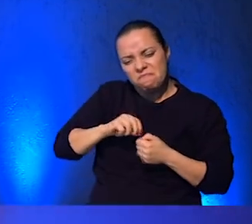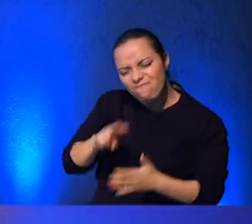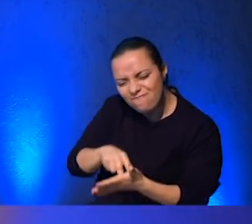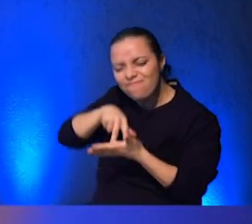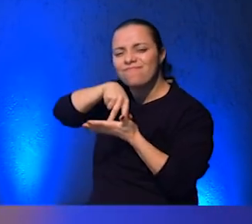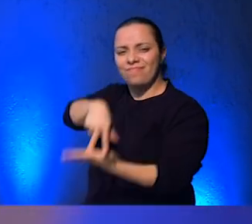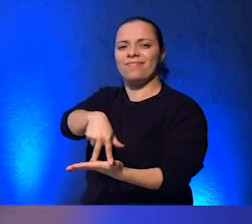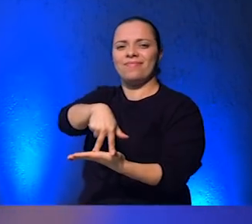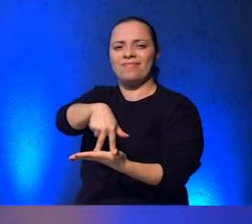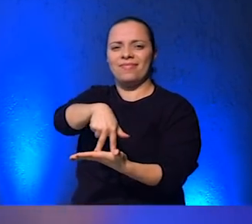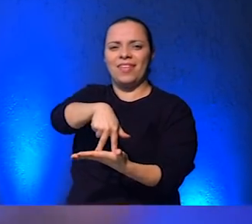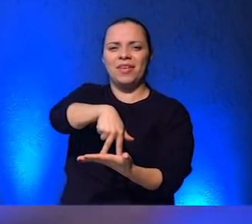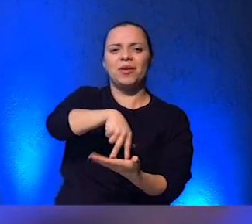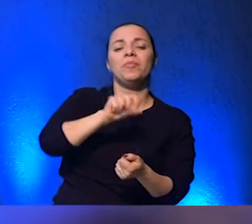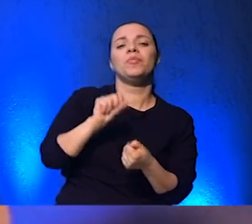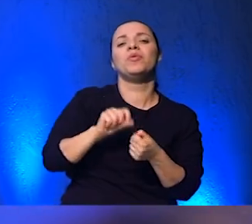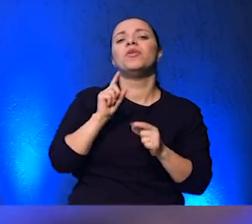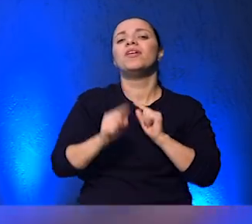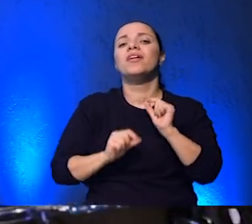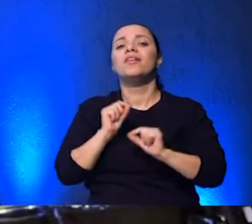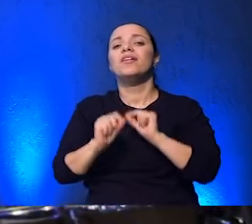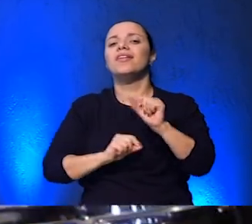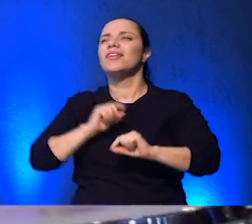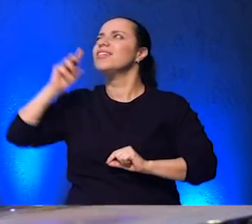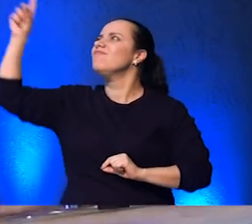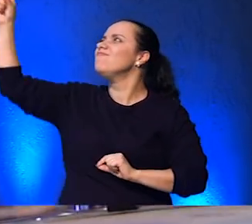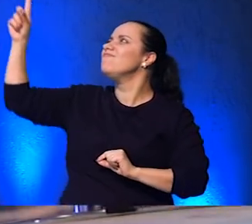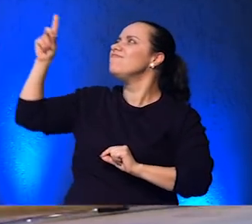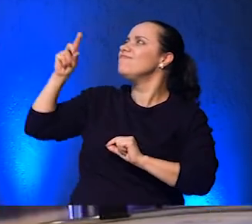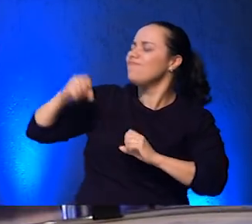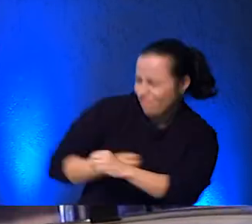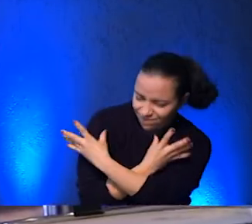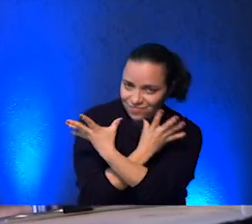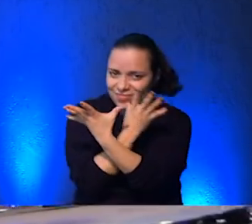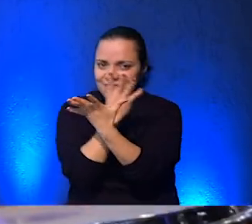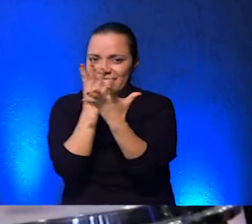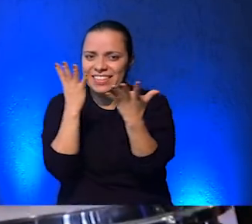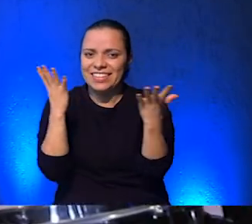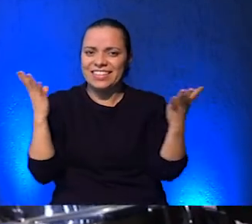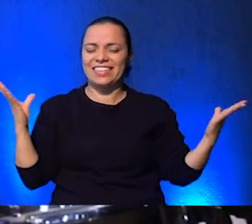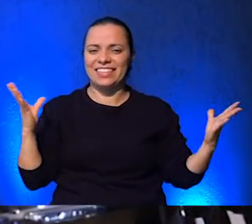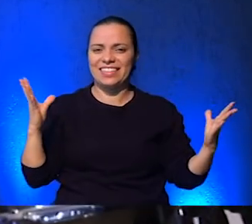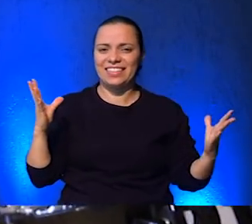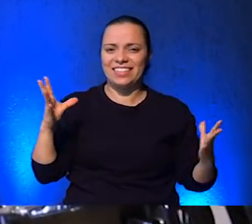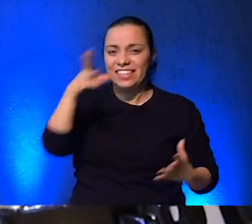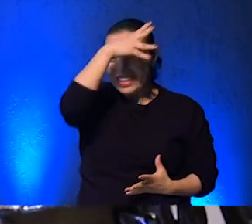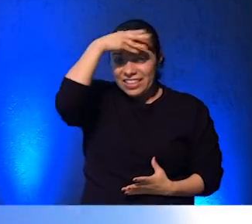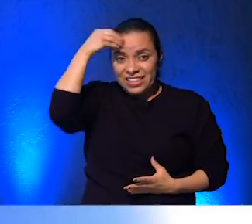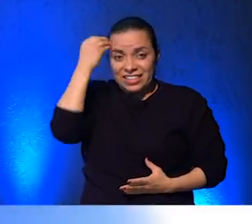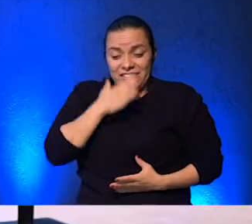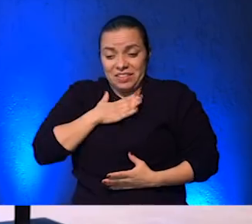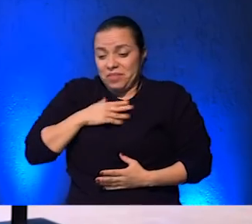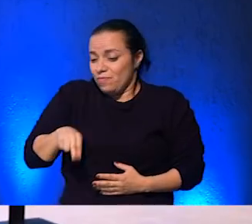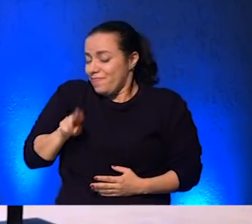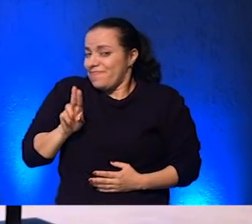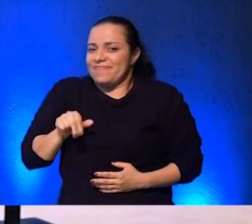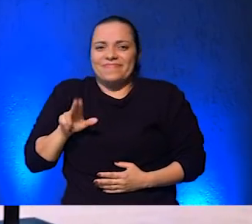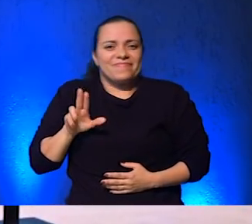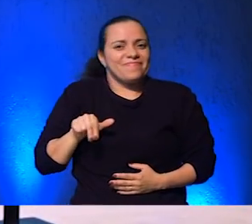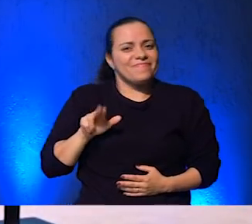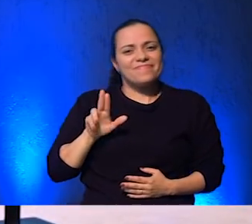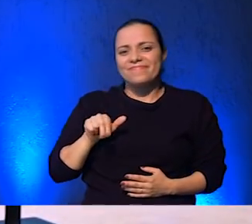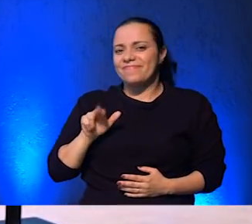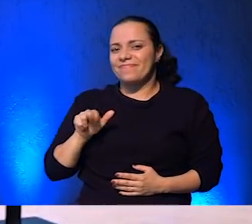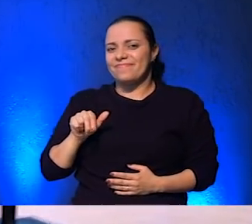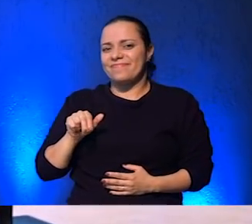falecer fodeu se você não desistiu de